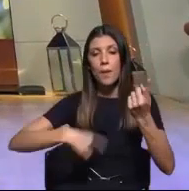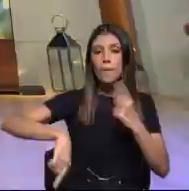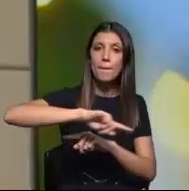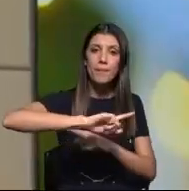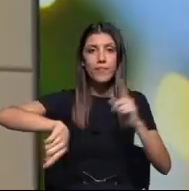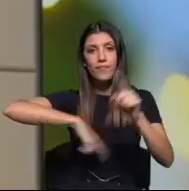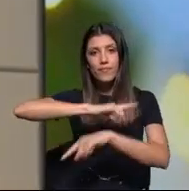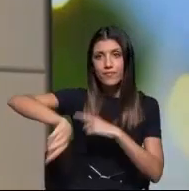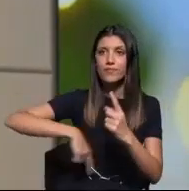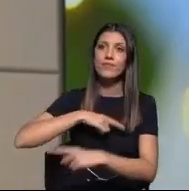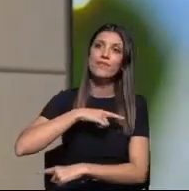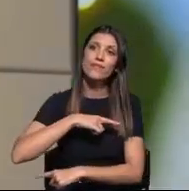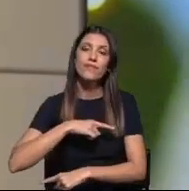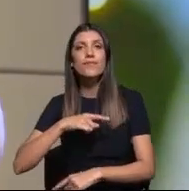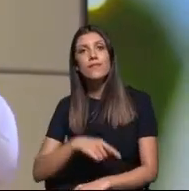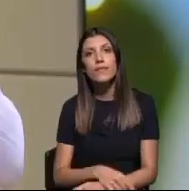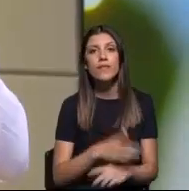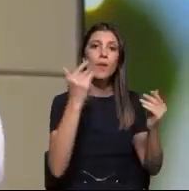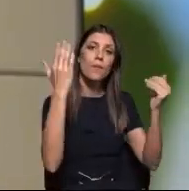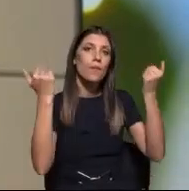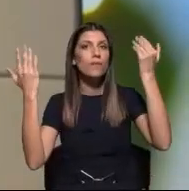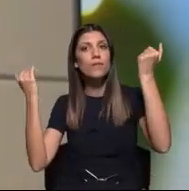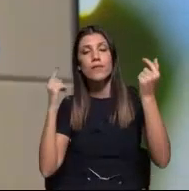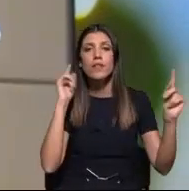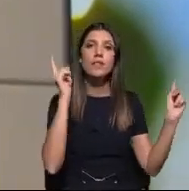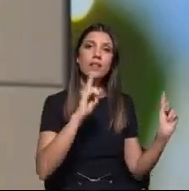que vai e outro que vem.